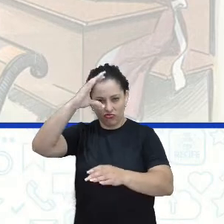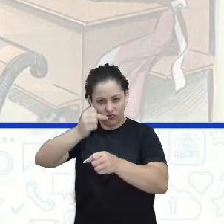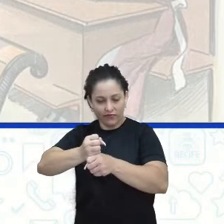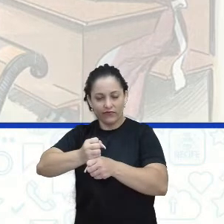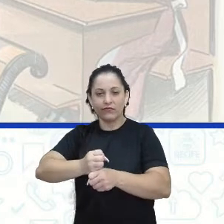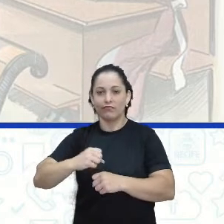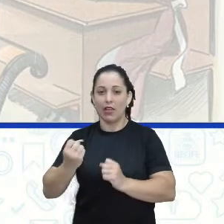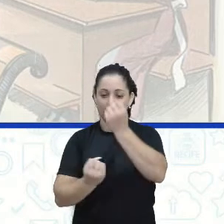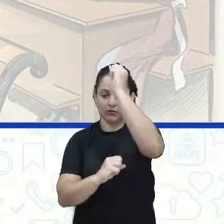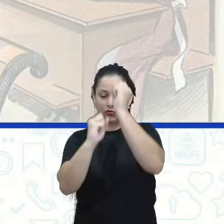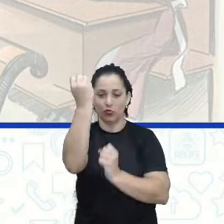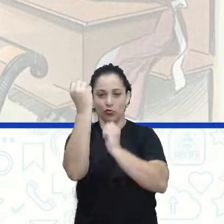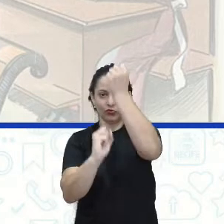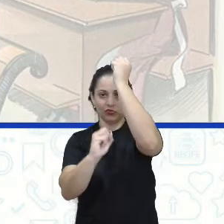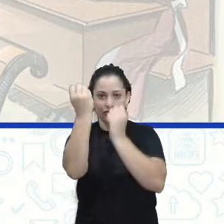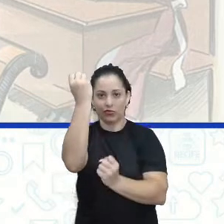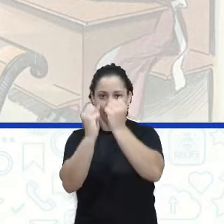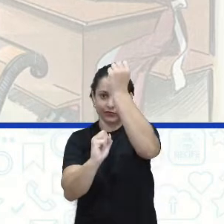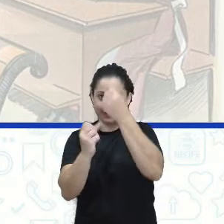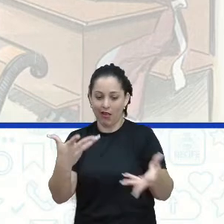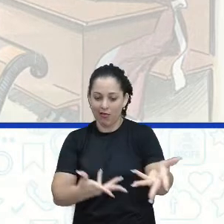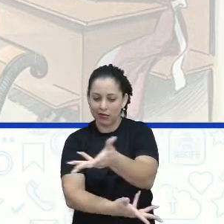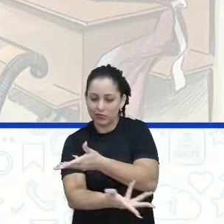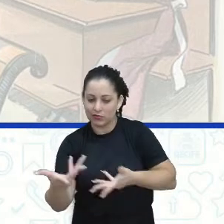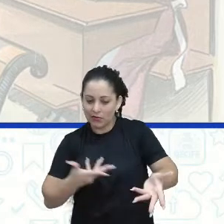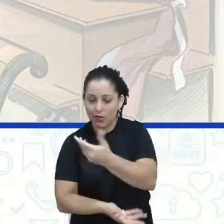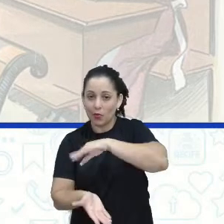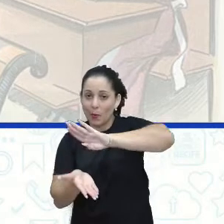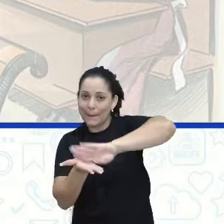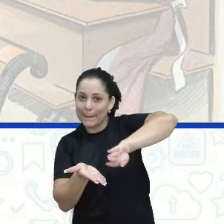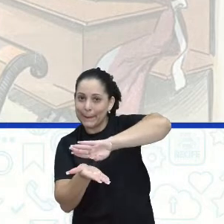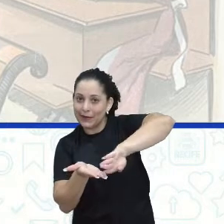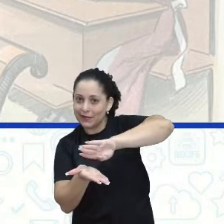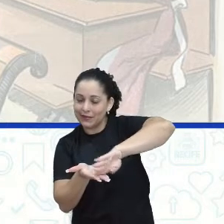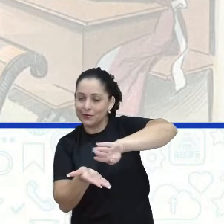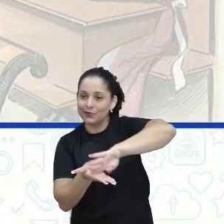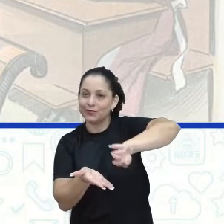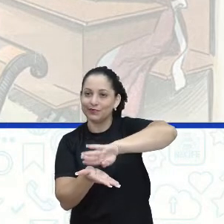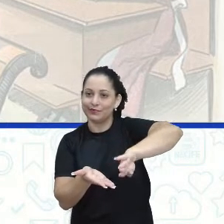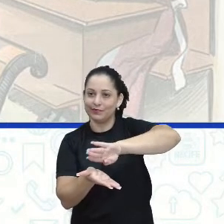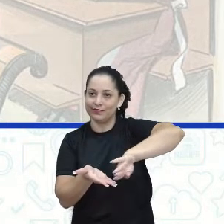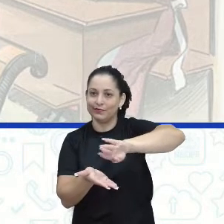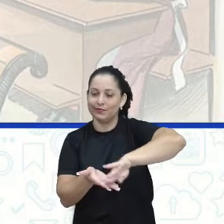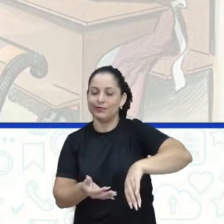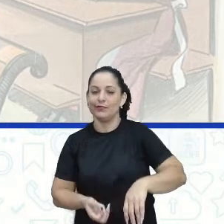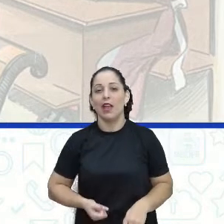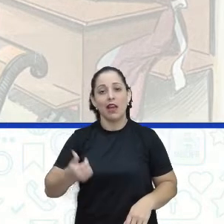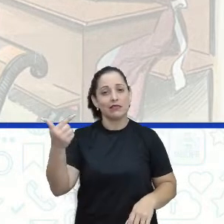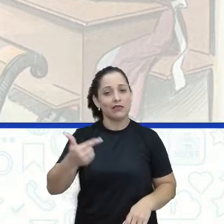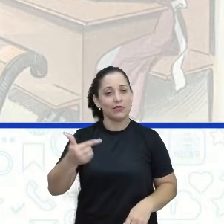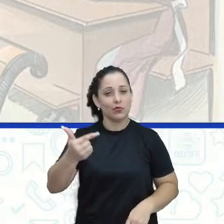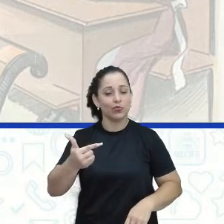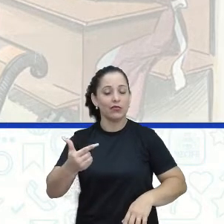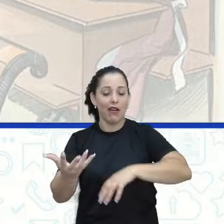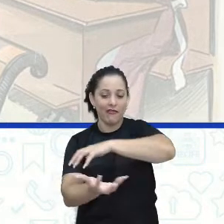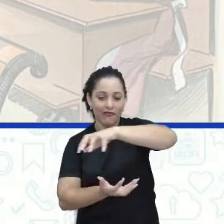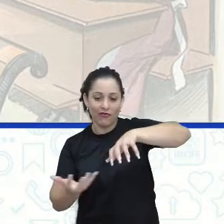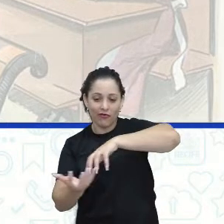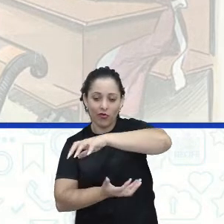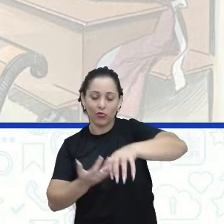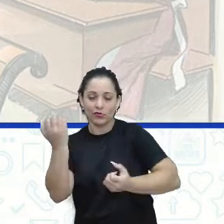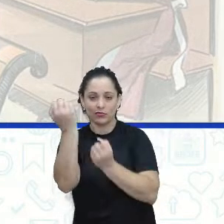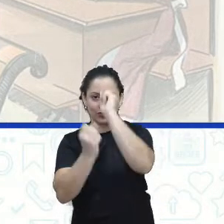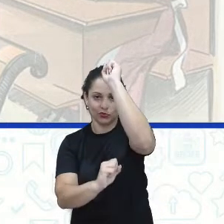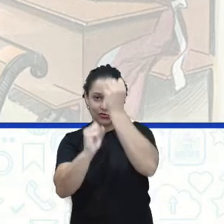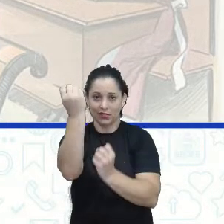às grandes corporações bancárias, né, promovendo o que a gente chama de segunda revolução industrial. Aí veja, a gente fala